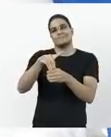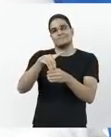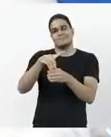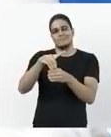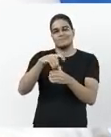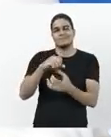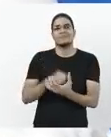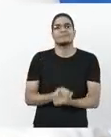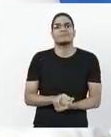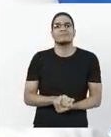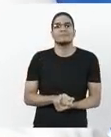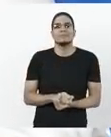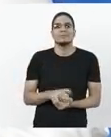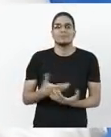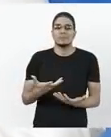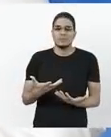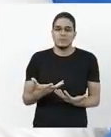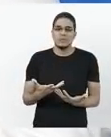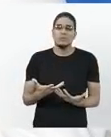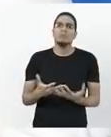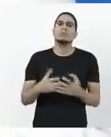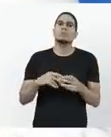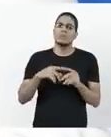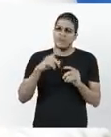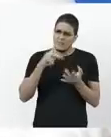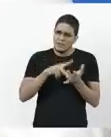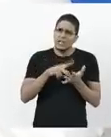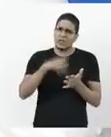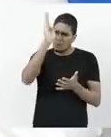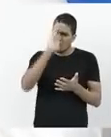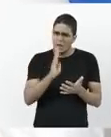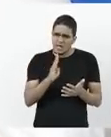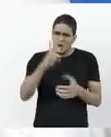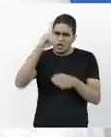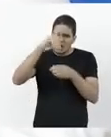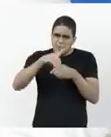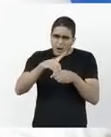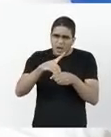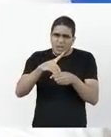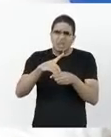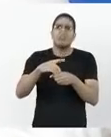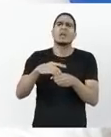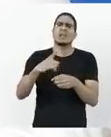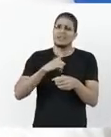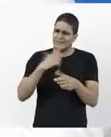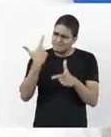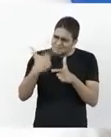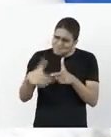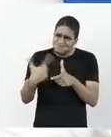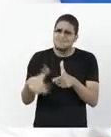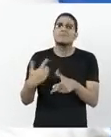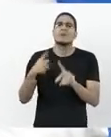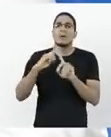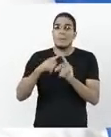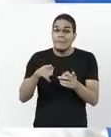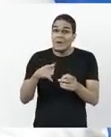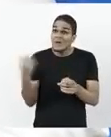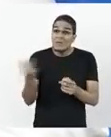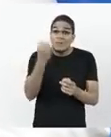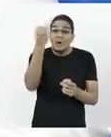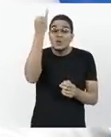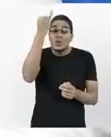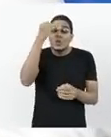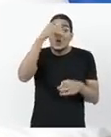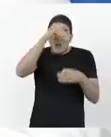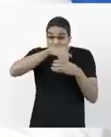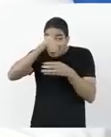desta forma nós seremos resistentes para que nós possamos fazer com que os votos possam valer aqueles